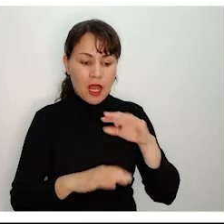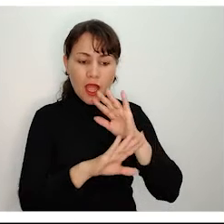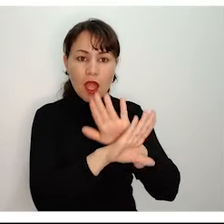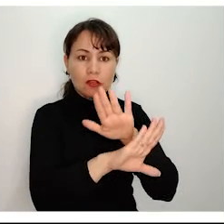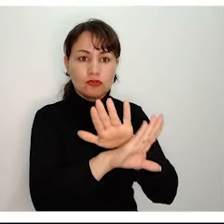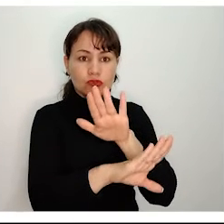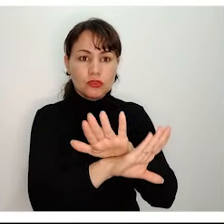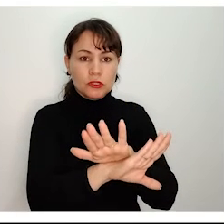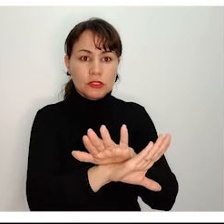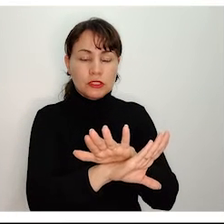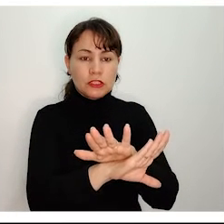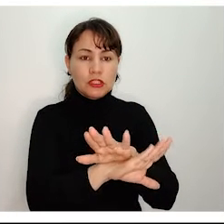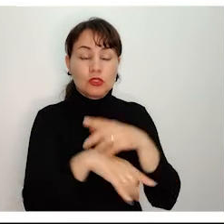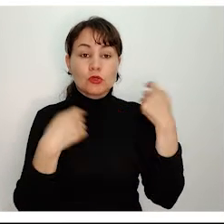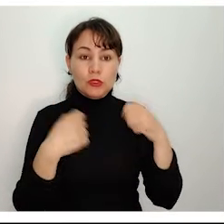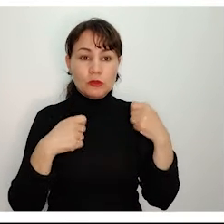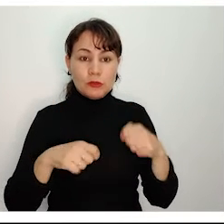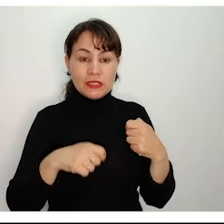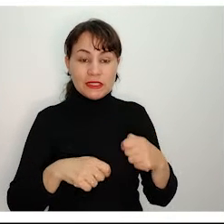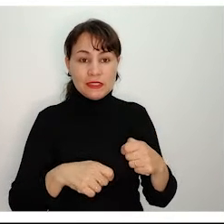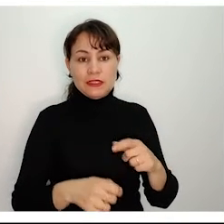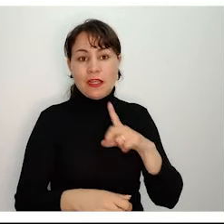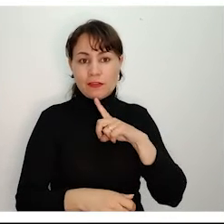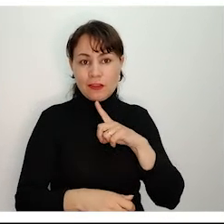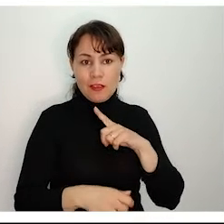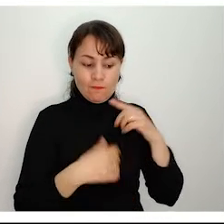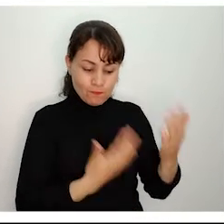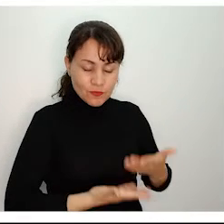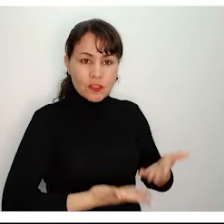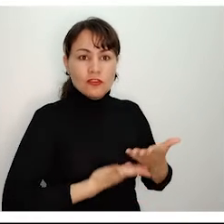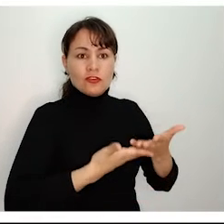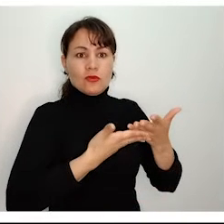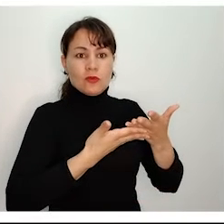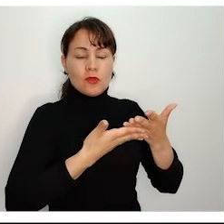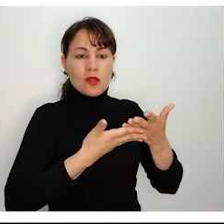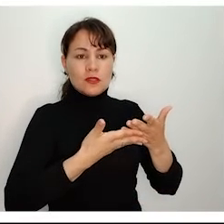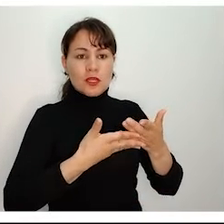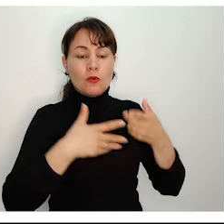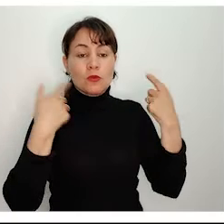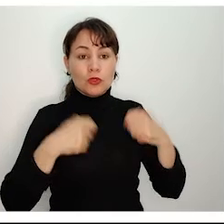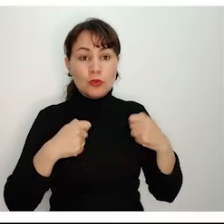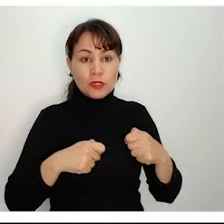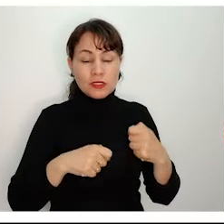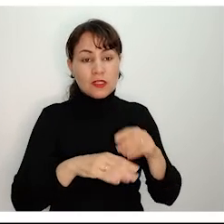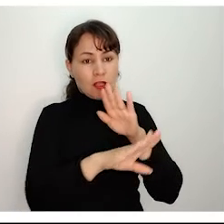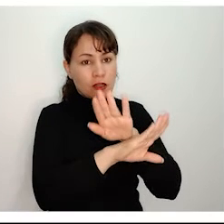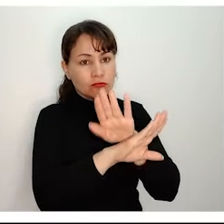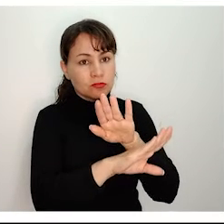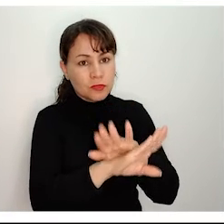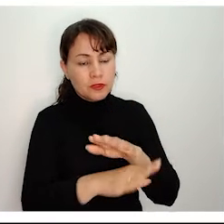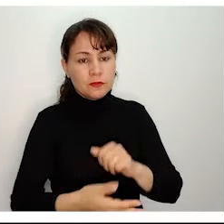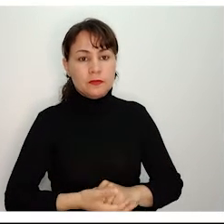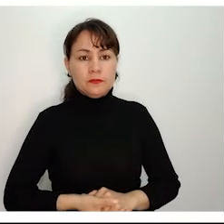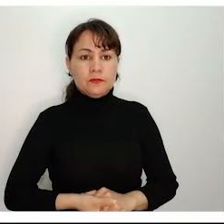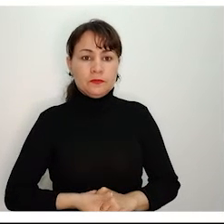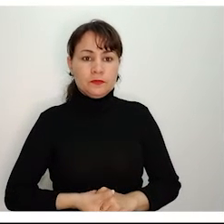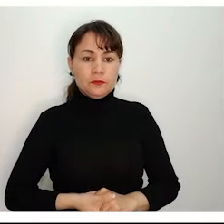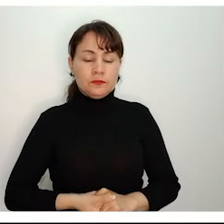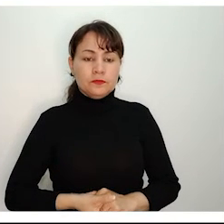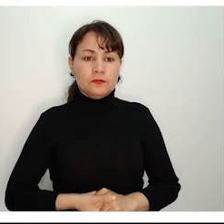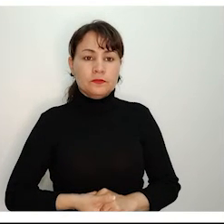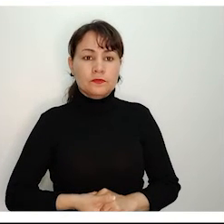respeitá-la auxiliando naquilo em que ela precisa, estimulando naquilo em que ela precisa ser